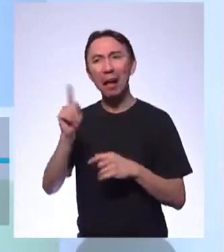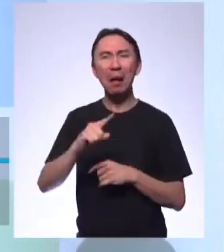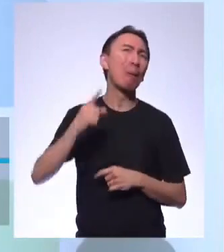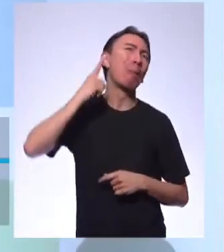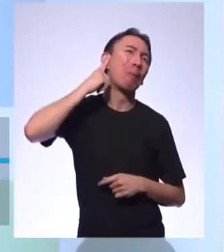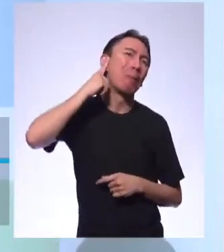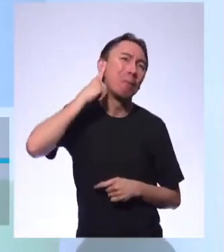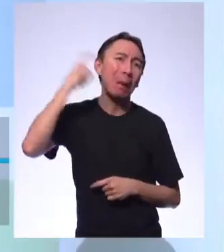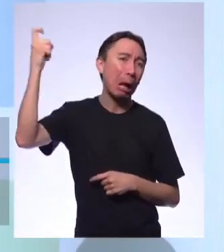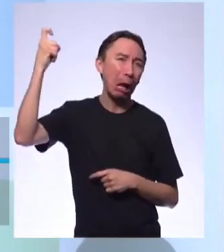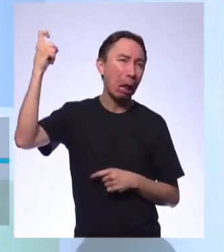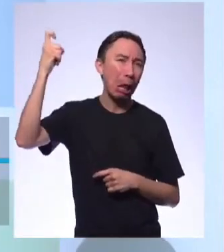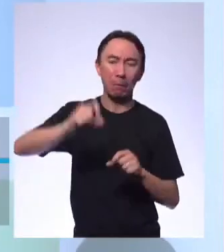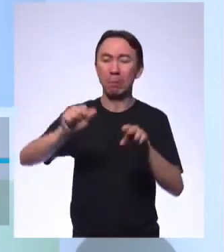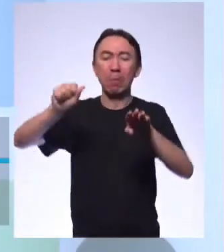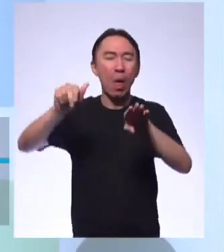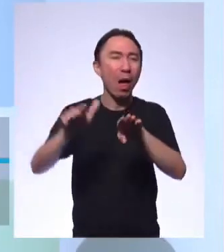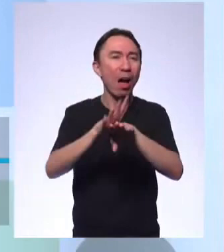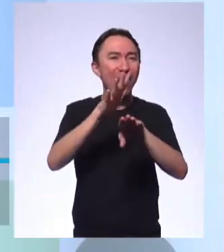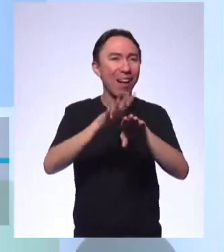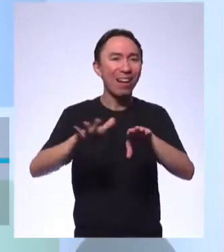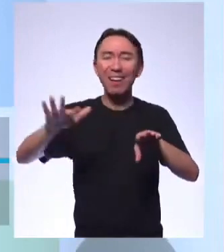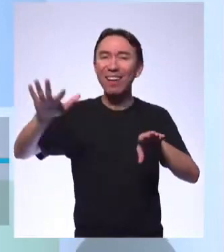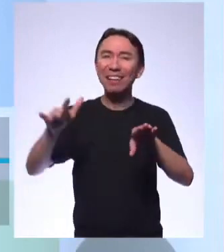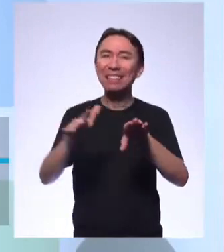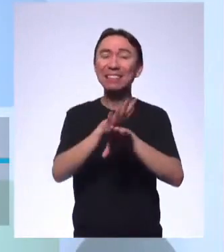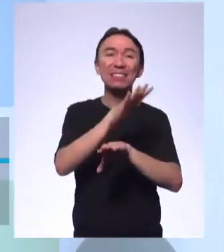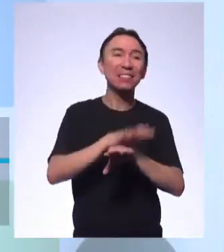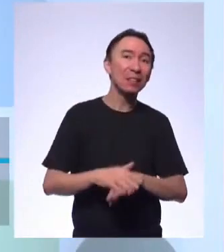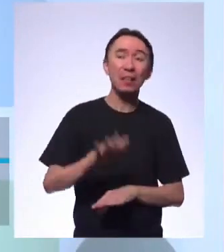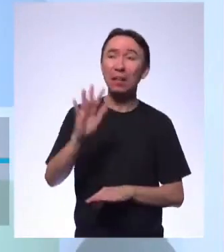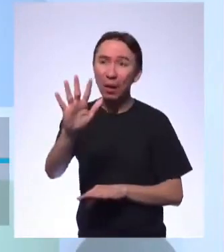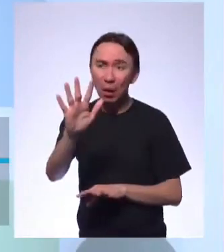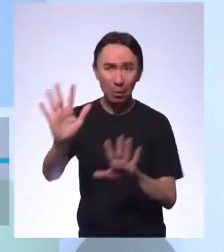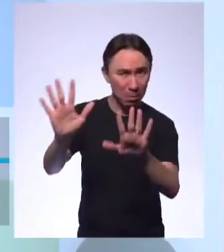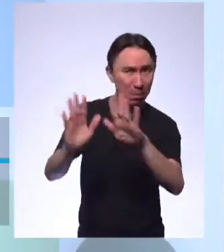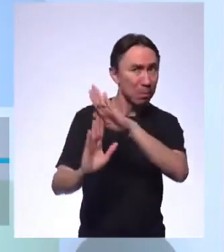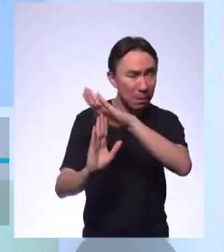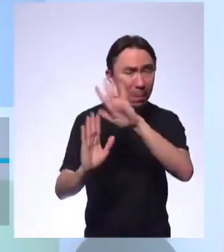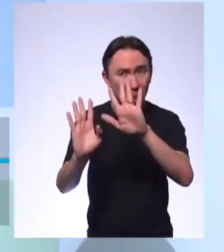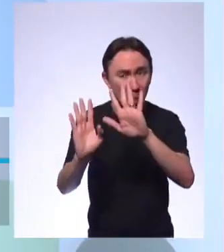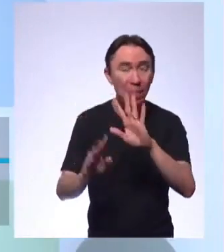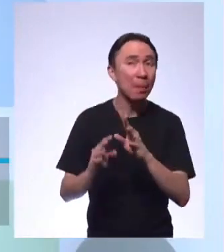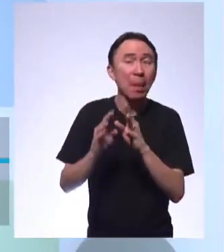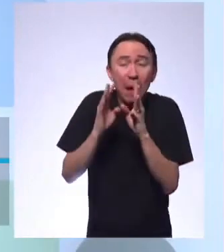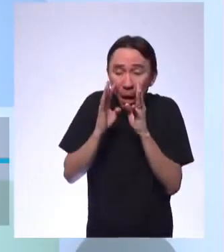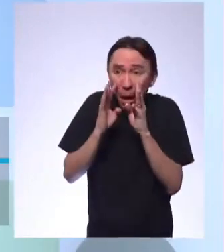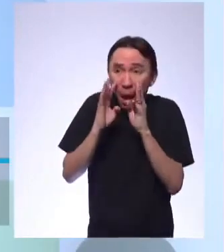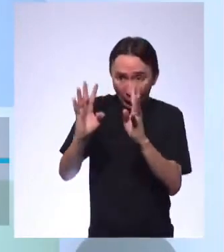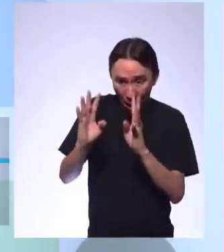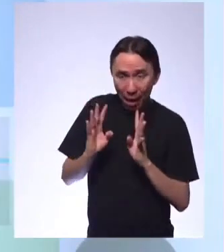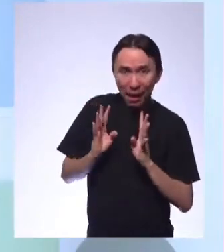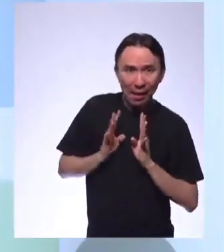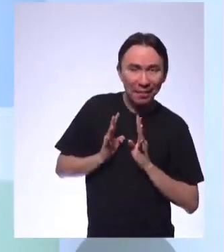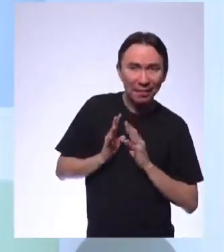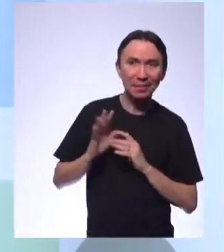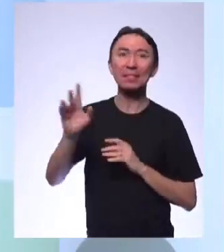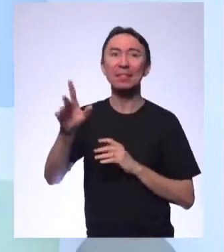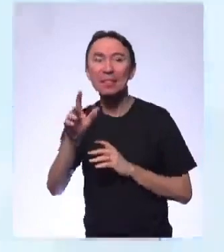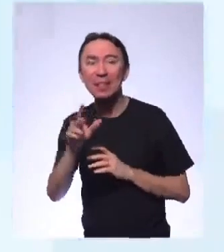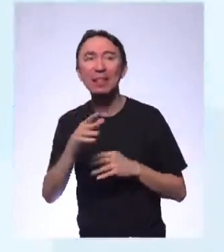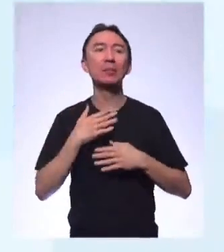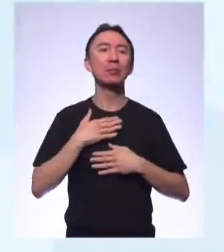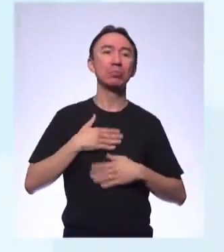né? O mar barulhento. Suspende a zanga, um momento, escuta. Então, se ele vai suspender a zanga, ele vai parar um pouquinho,